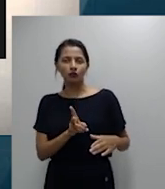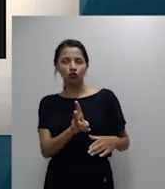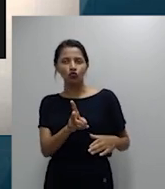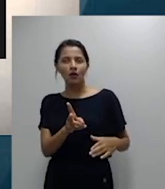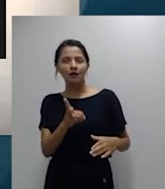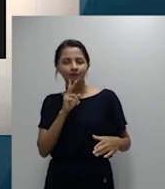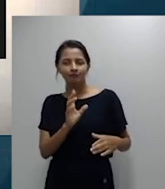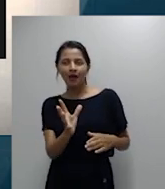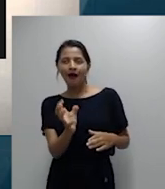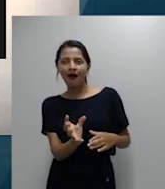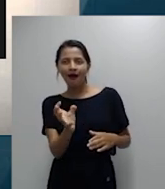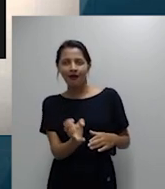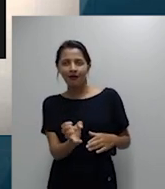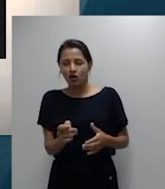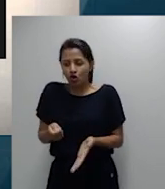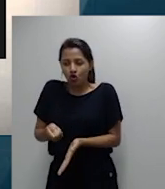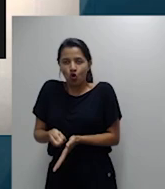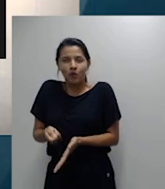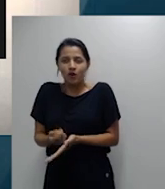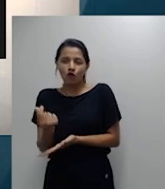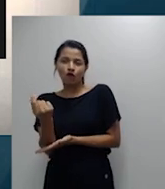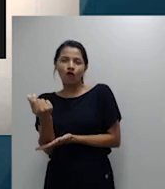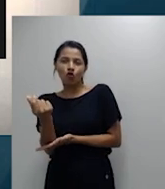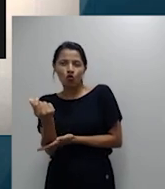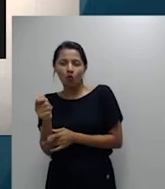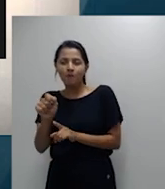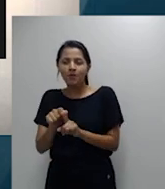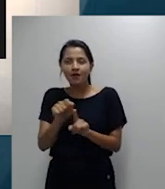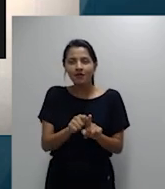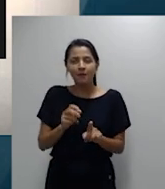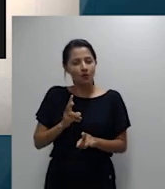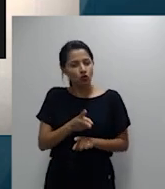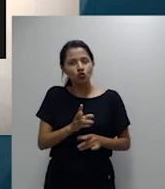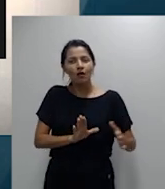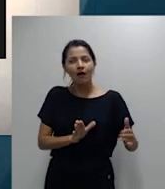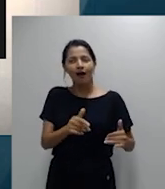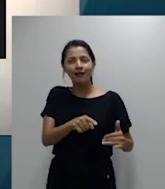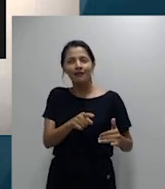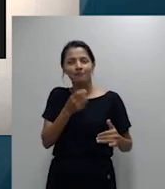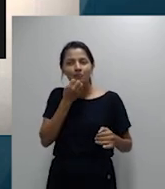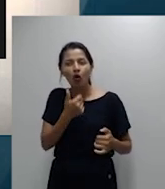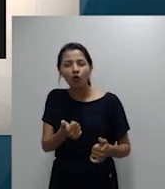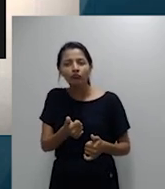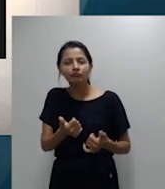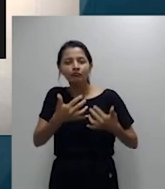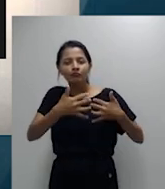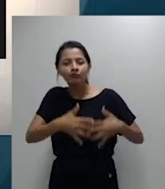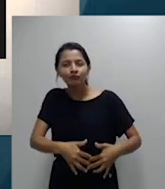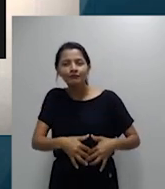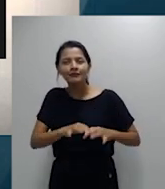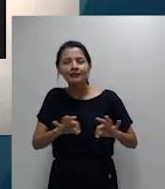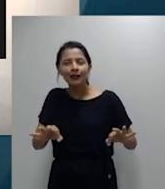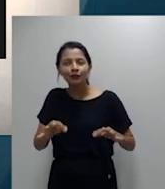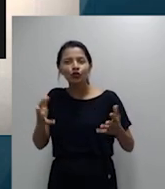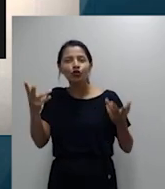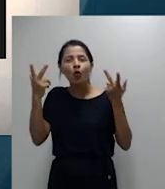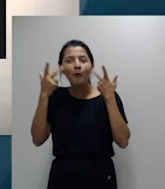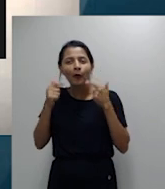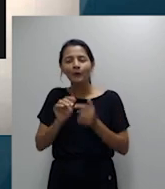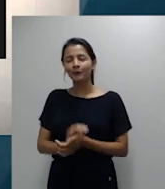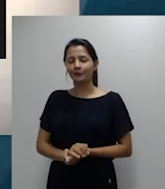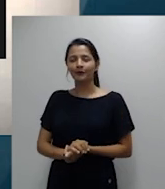e comprar de um valor missão templo manter o roteador ali eu pergunto aos senhores ministros desta